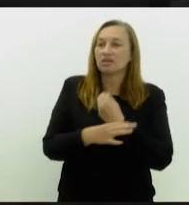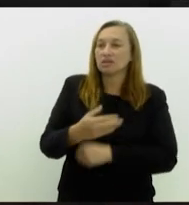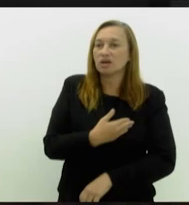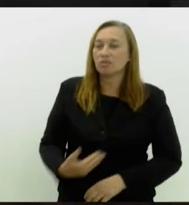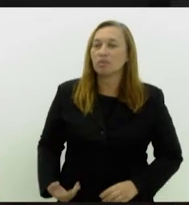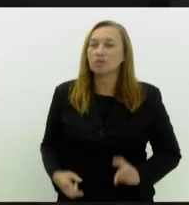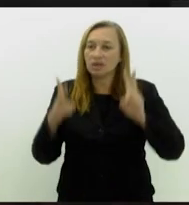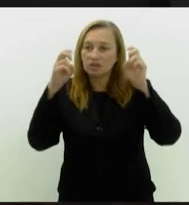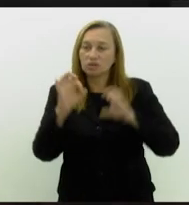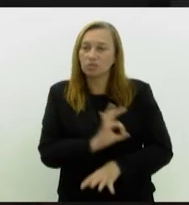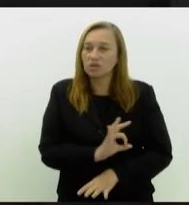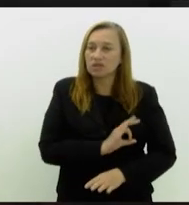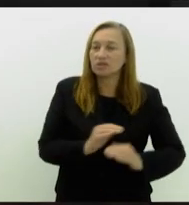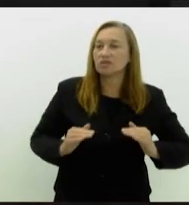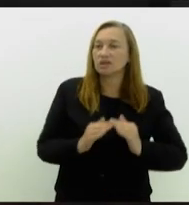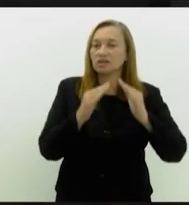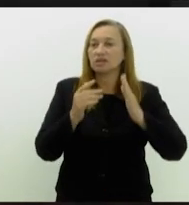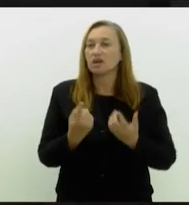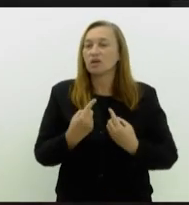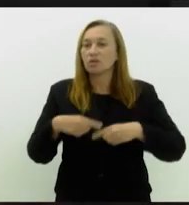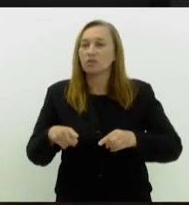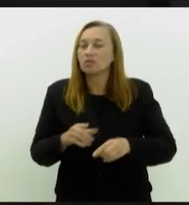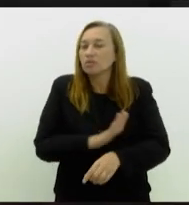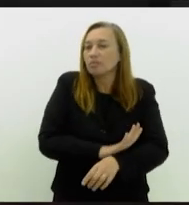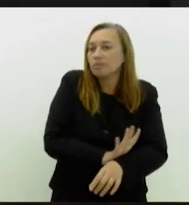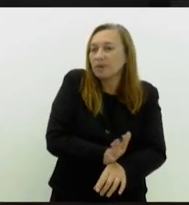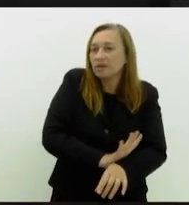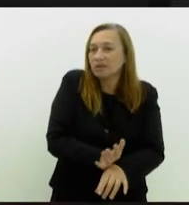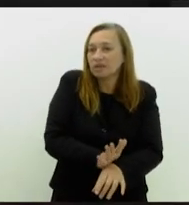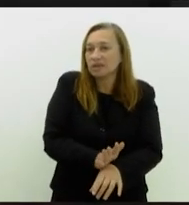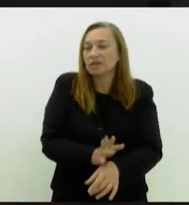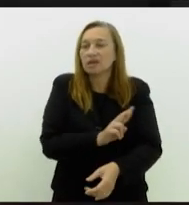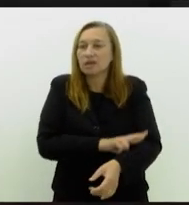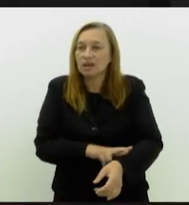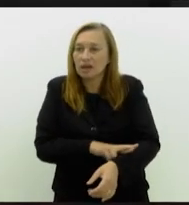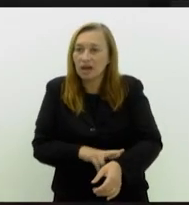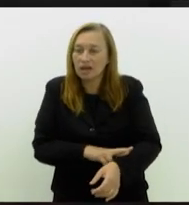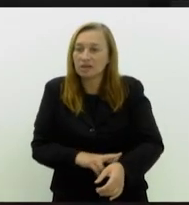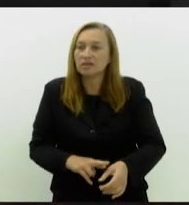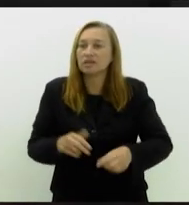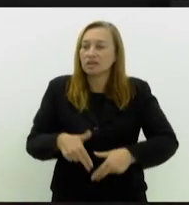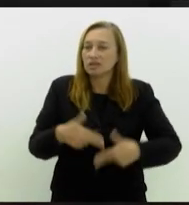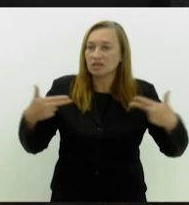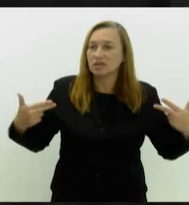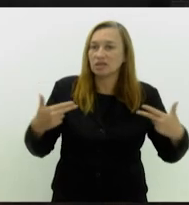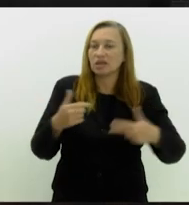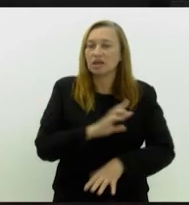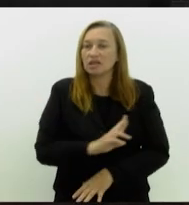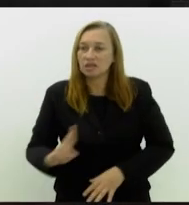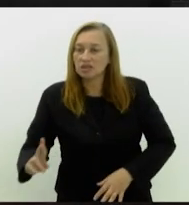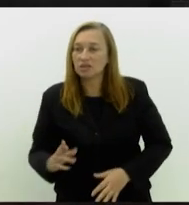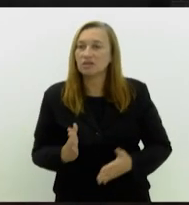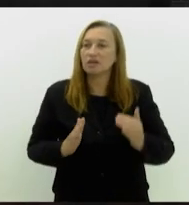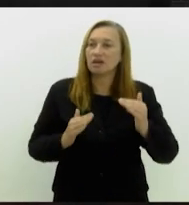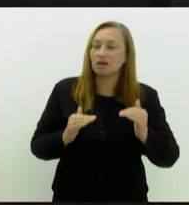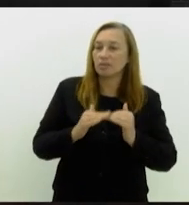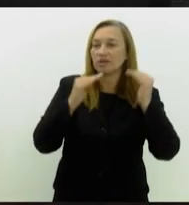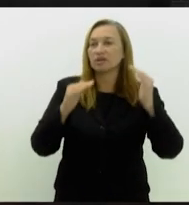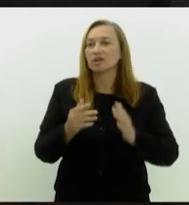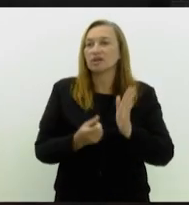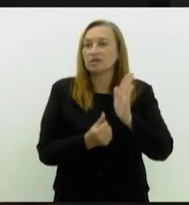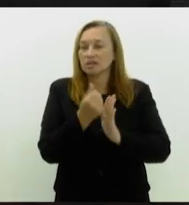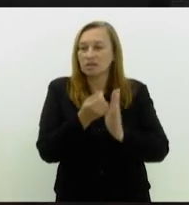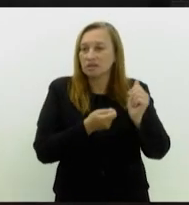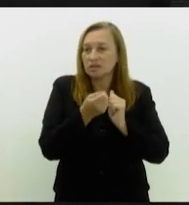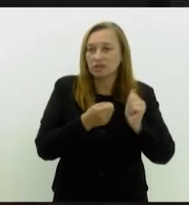polícia favorável de combate às discriminações e preconceitos de raça com etn religião procedência Nacional favorável de orçamento